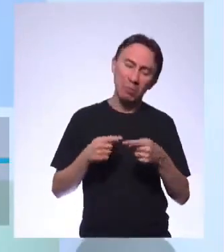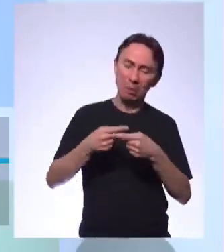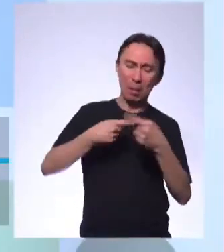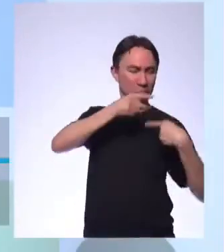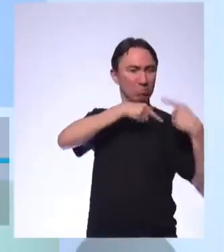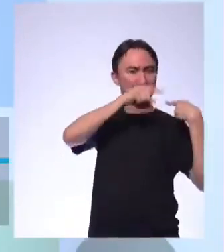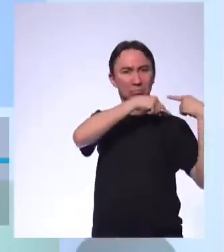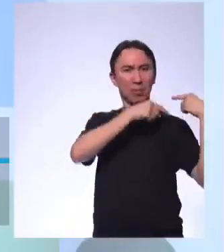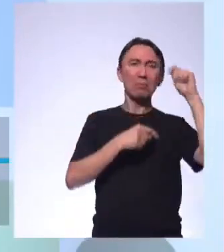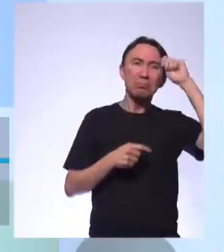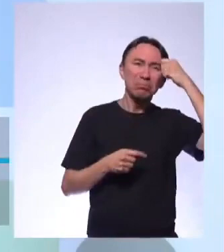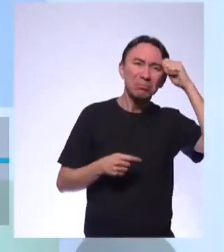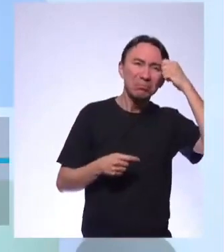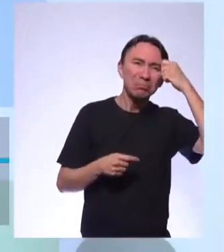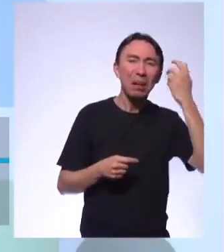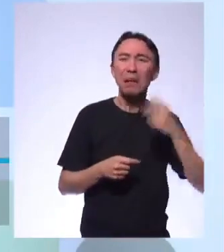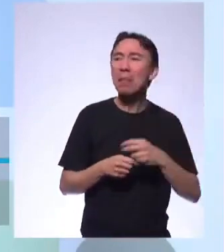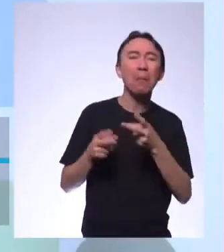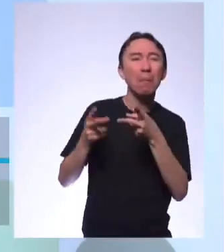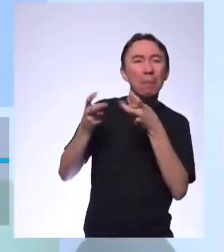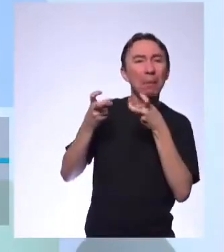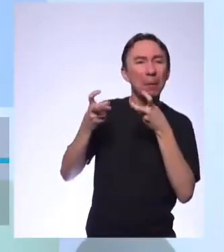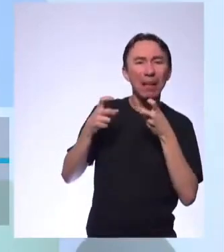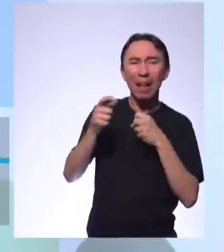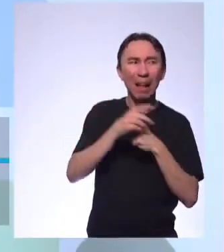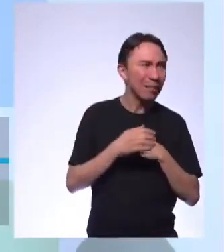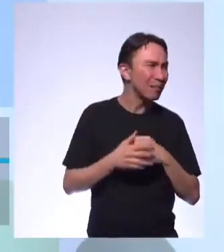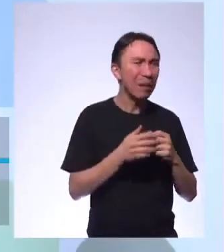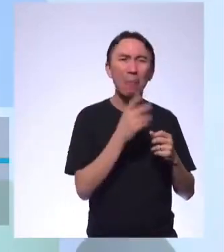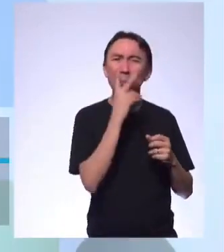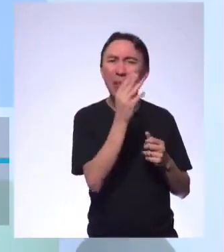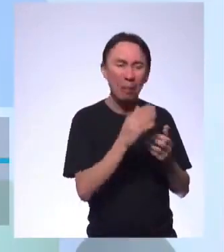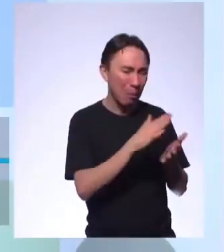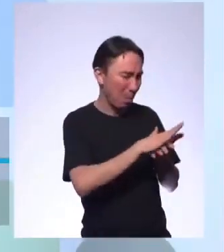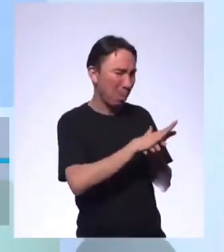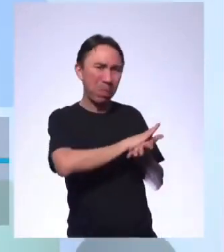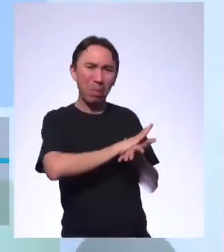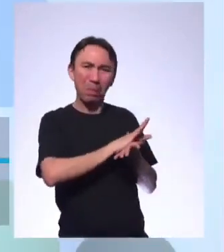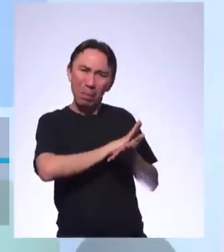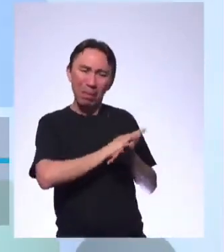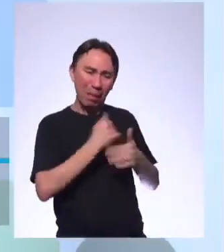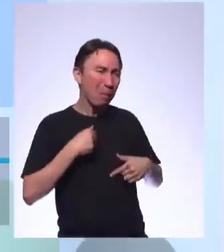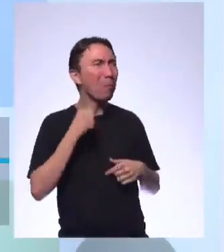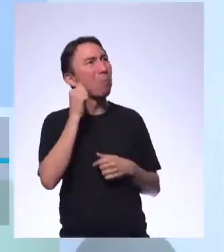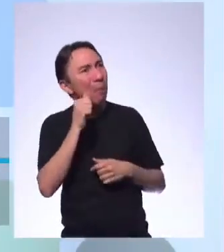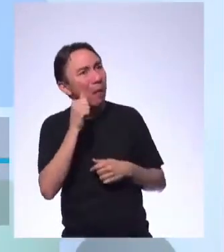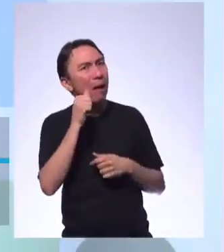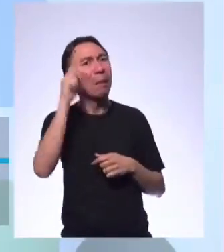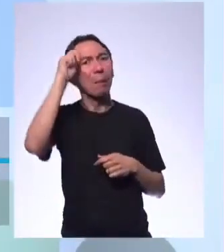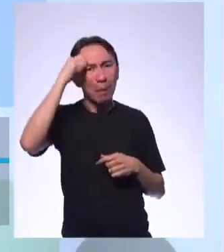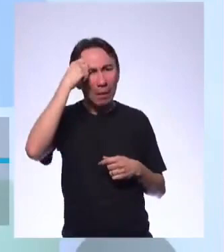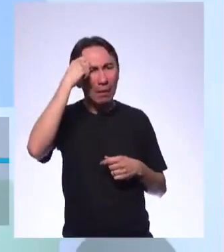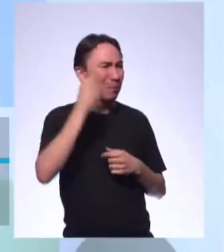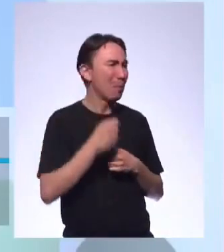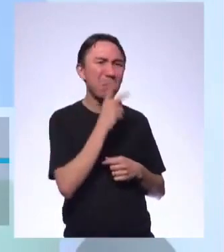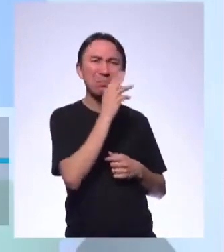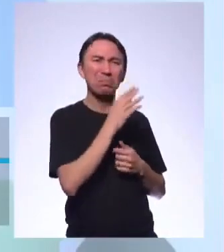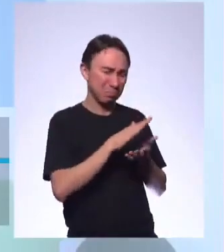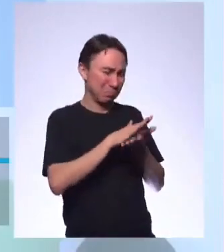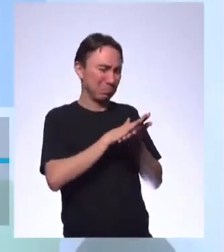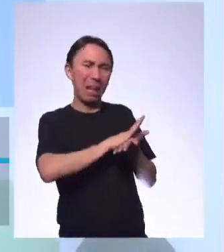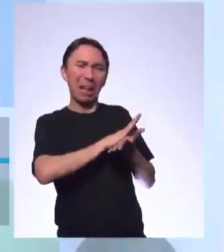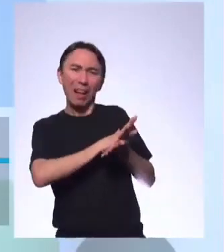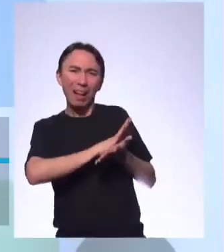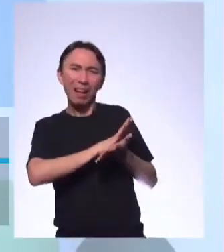gente percebe muitas vezes que elas se sentem sim discriminadas por ser mulher e ser negra. Se sentem discriminadas, sentem-se, eu tenho amigas que se